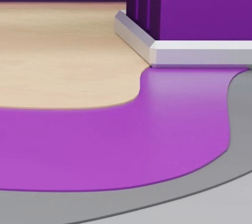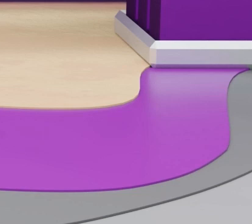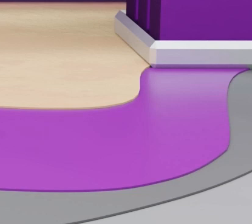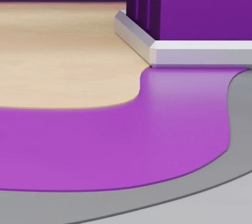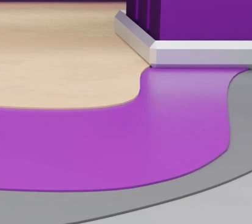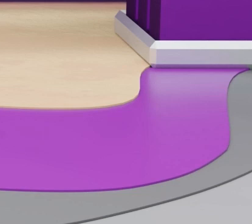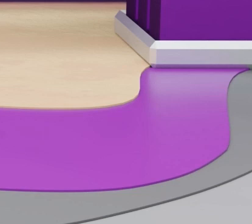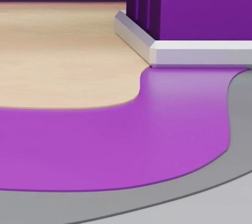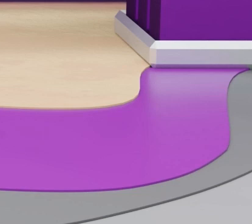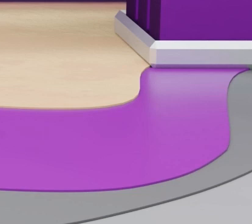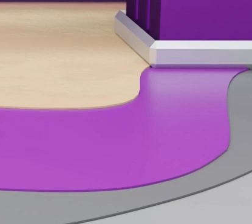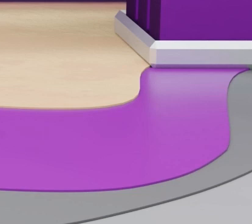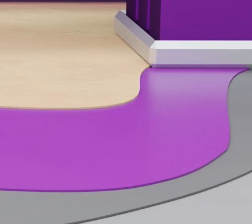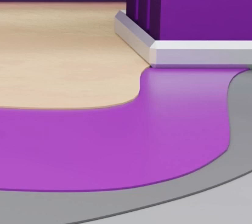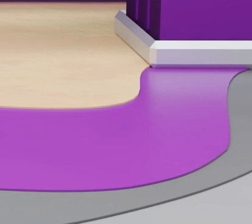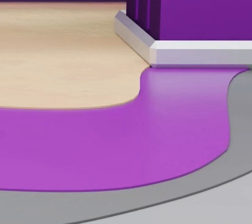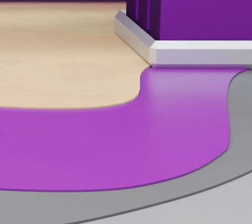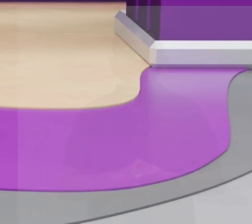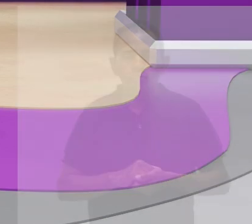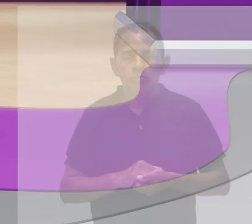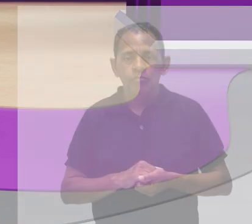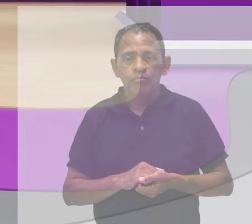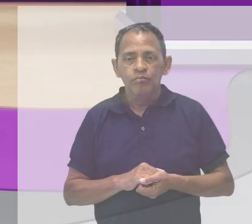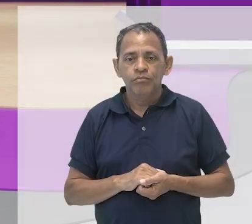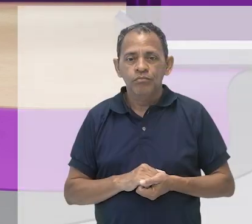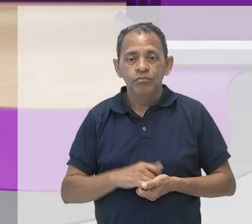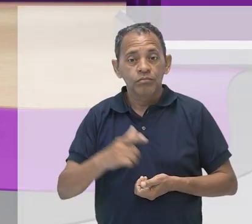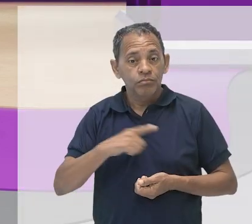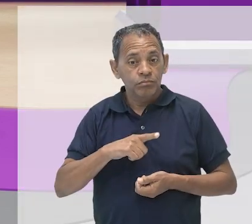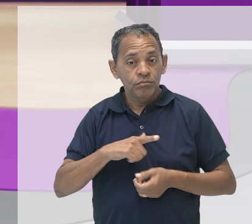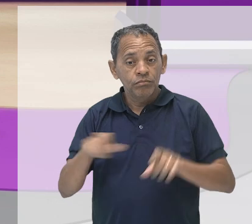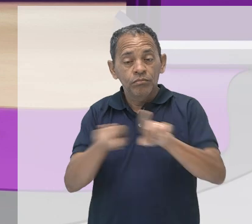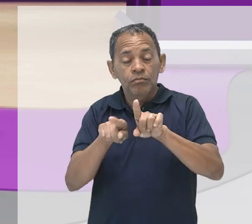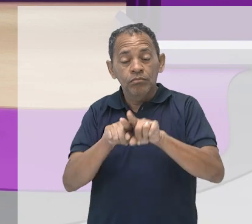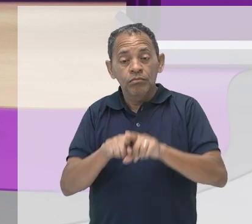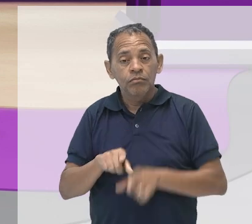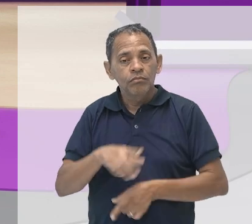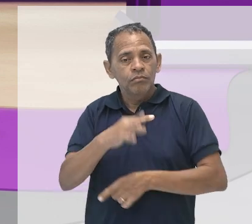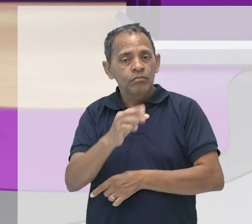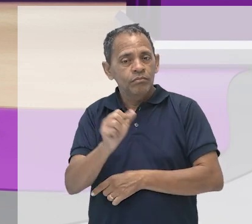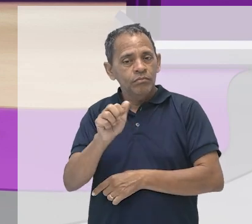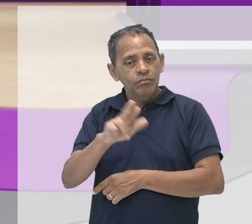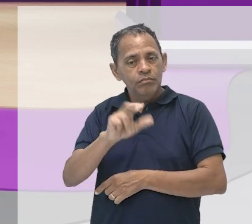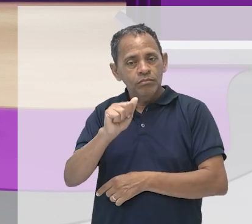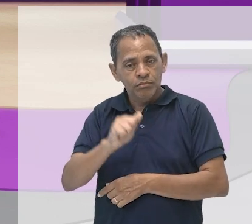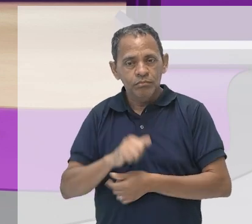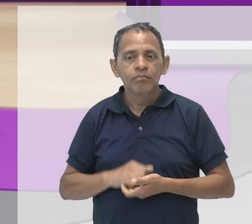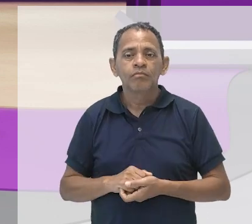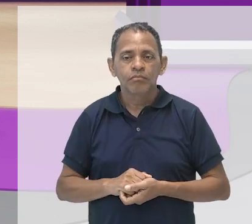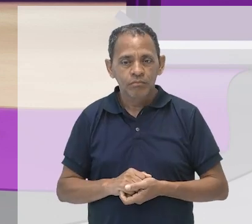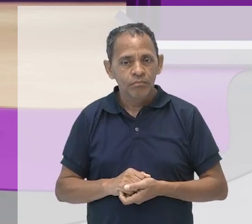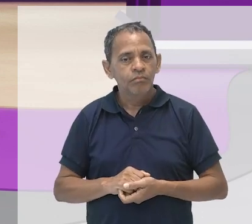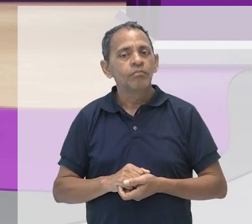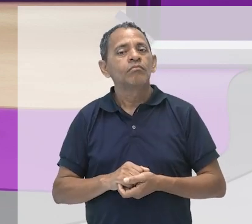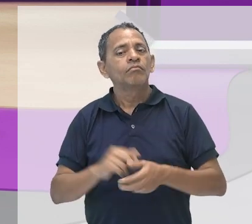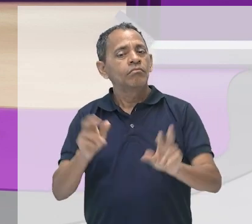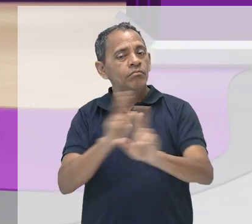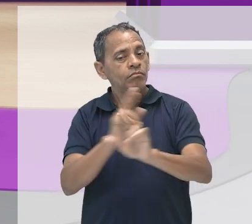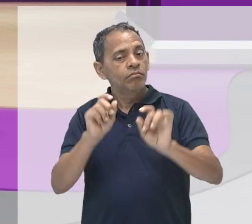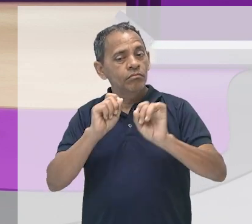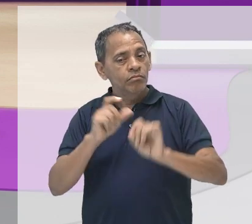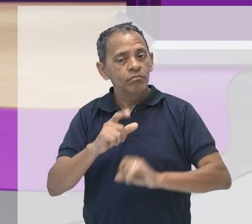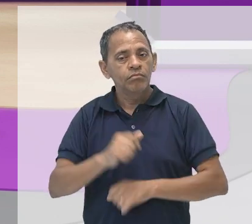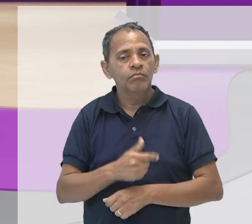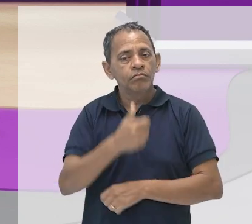de armazenamento, ele equivale a 1024 gigabytes. Então, observe que 1 tera ele vai